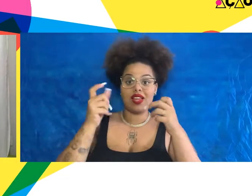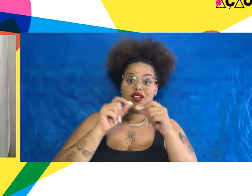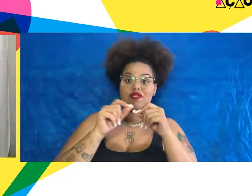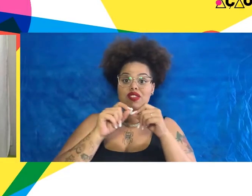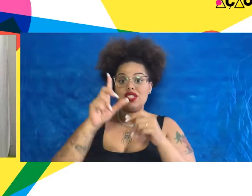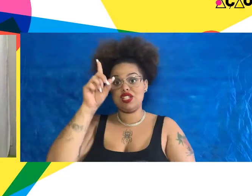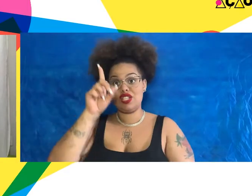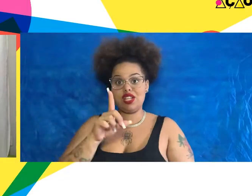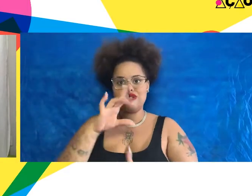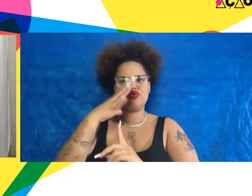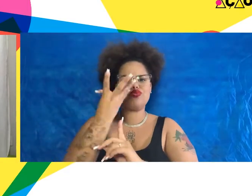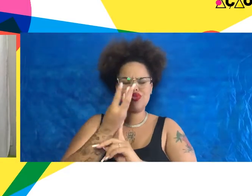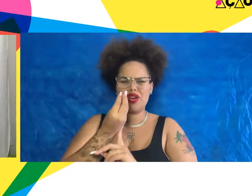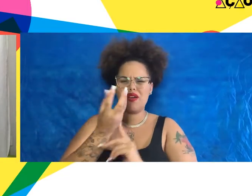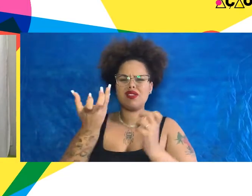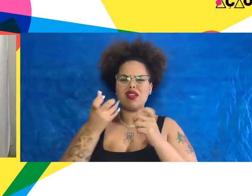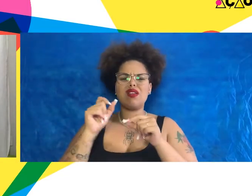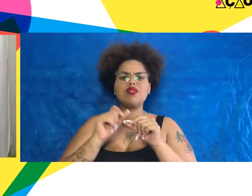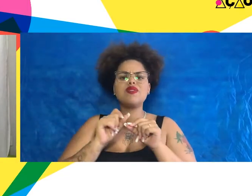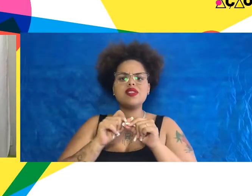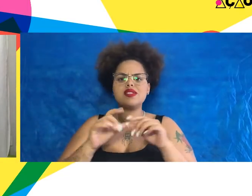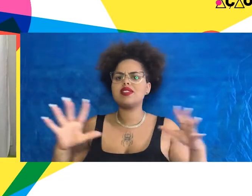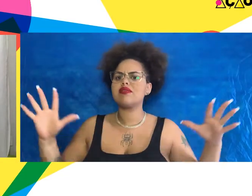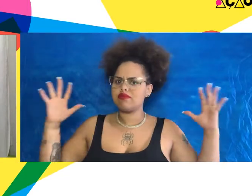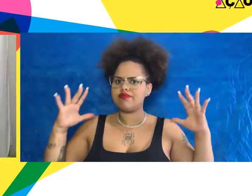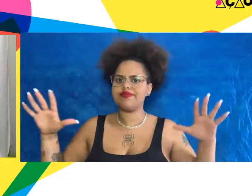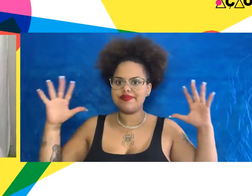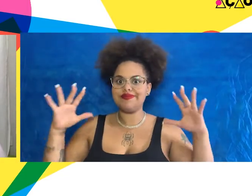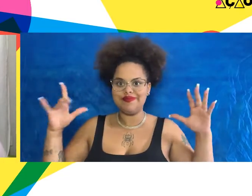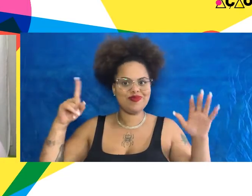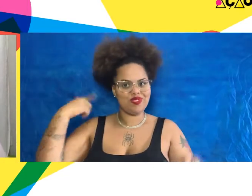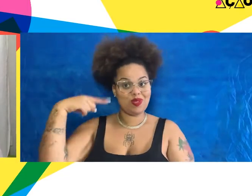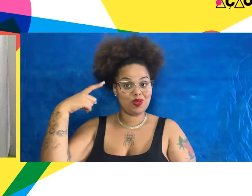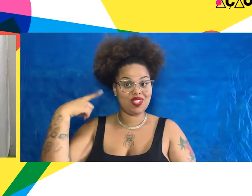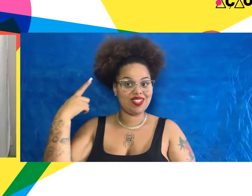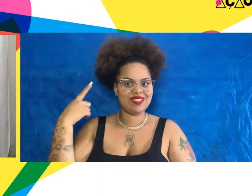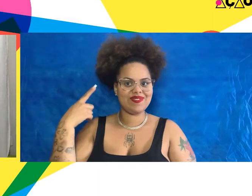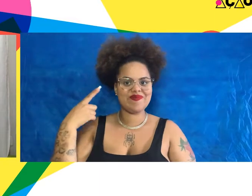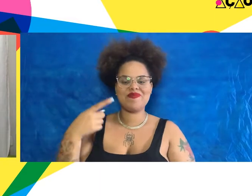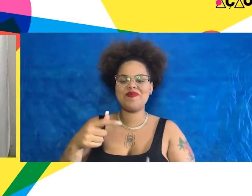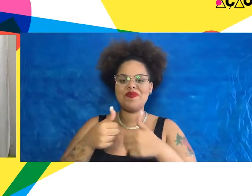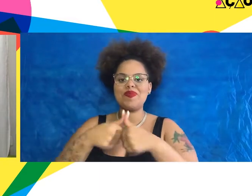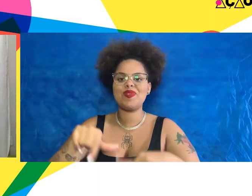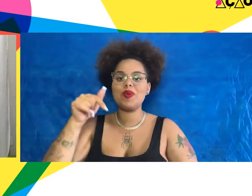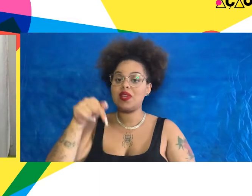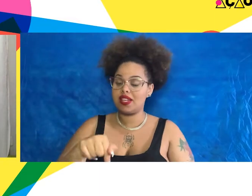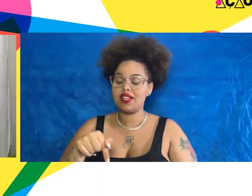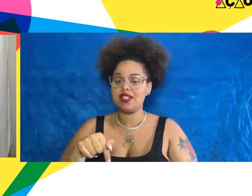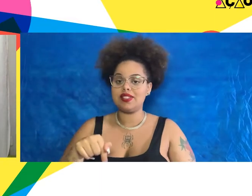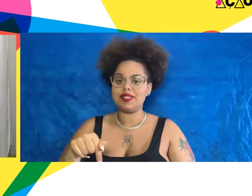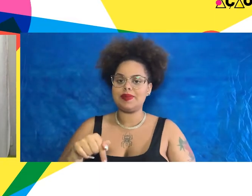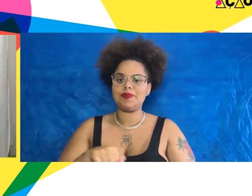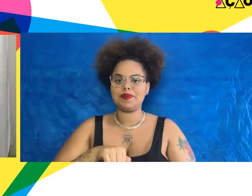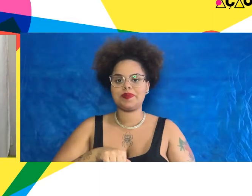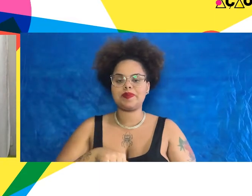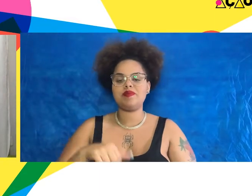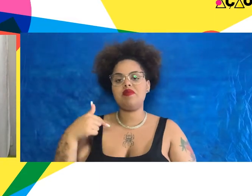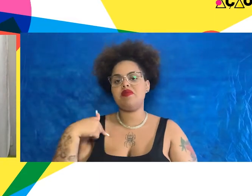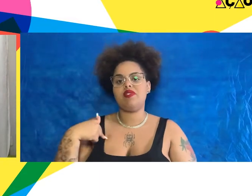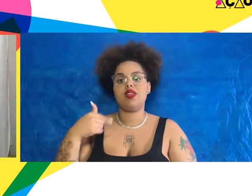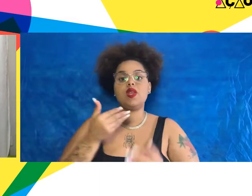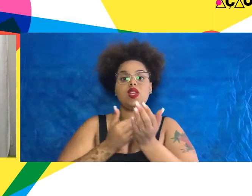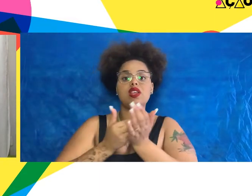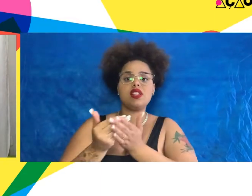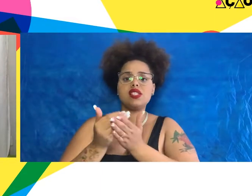direção de arte, querendo fazer cenário, doida, e tô aqui, né? Eu